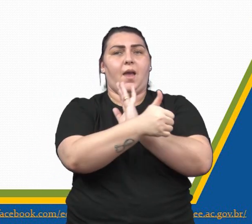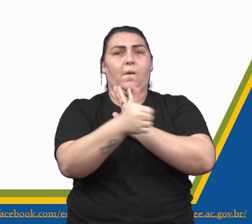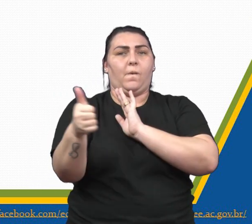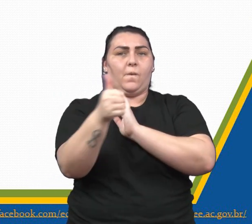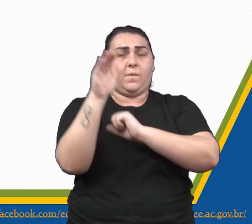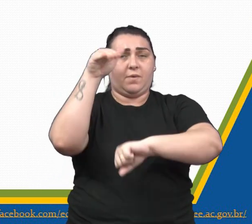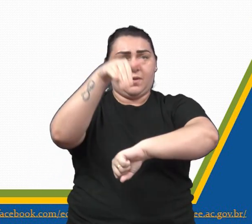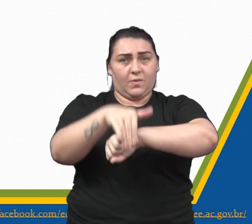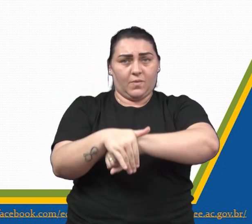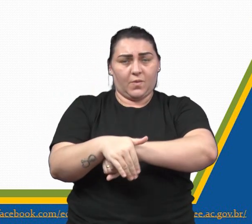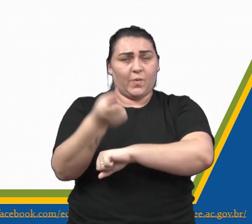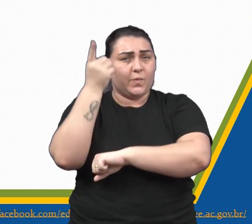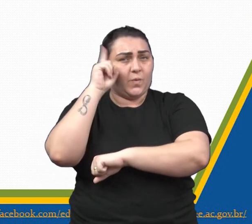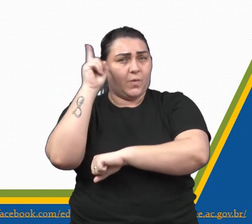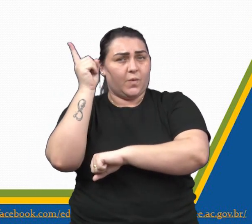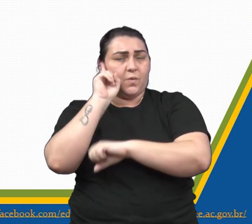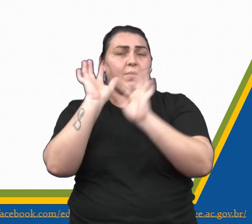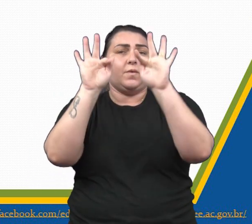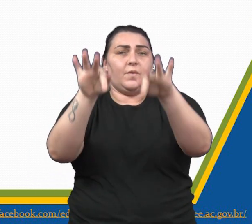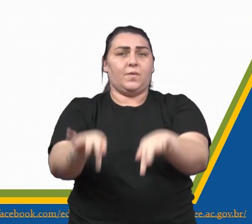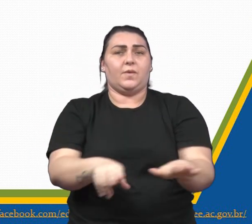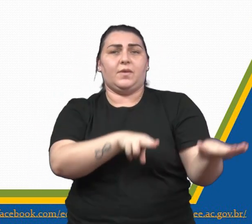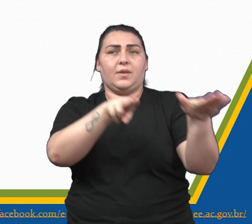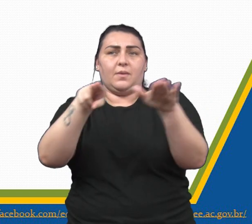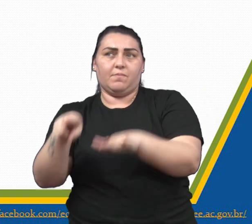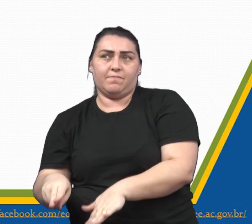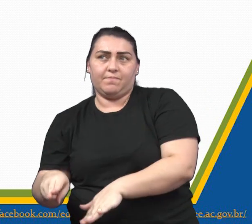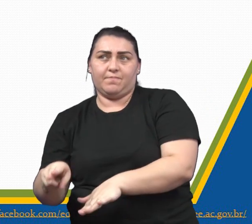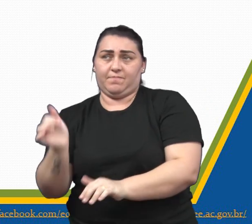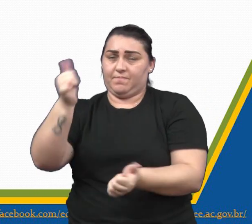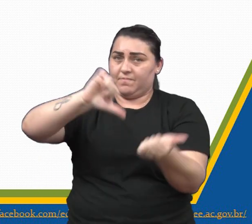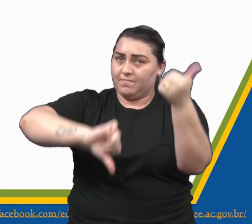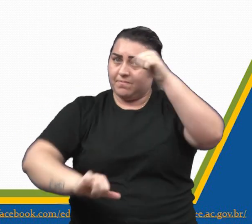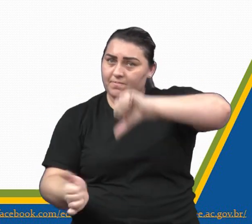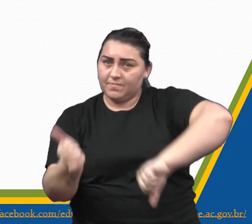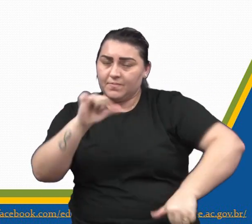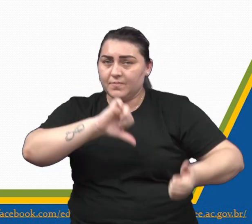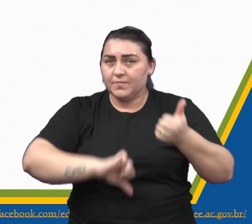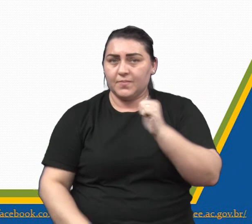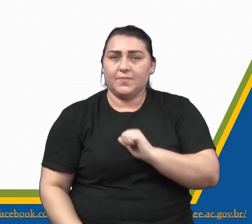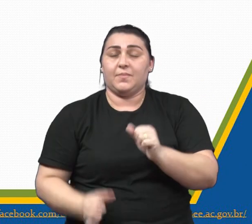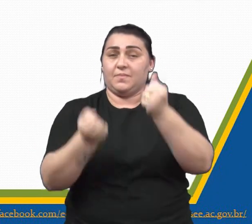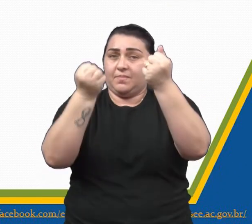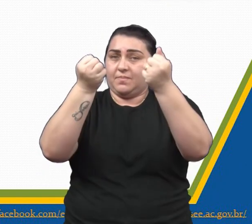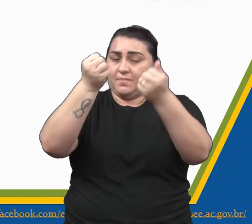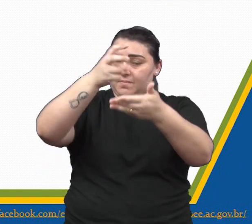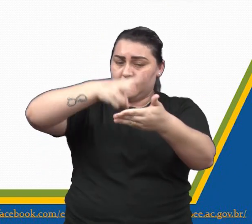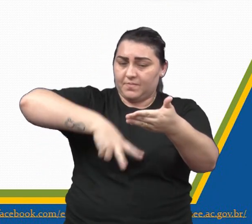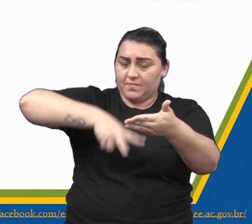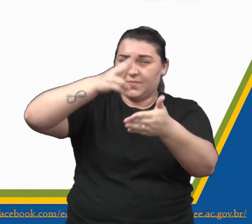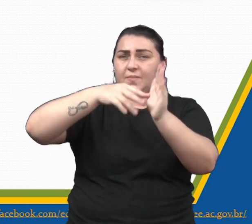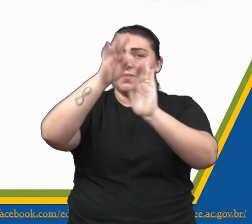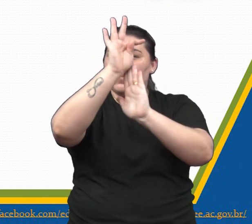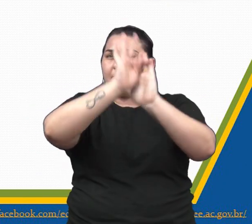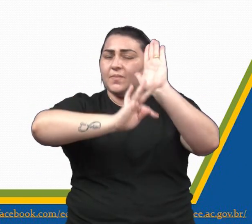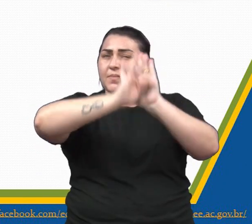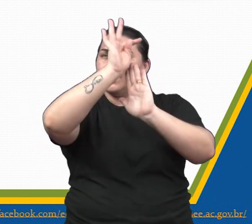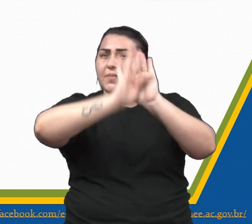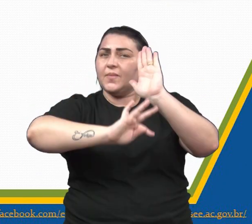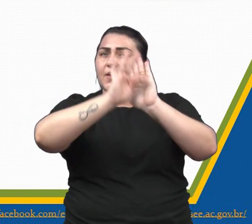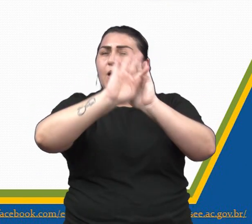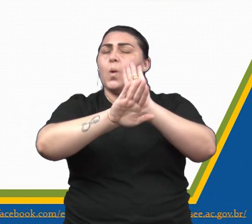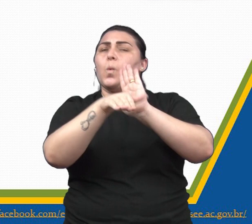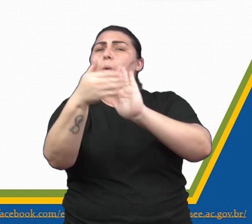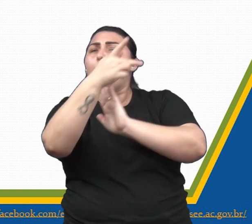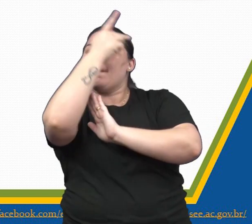dia, inclusive final de semana. Vamos analisar o relato que lemos? O texto está sendo narrado em que